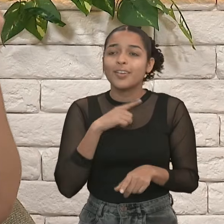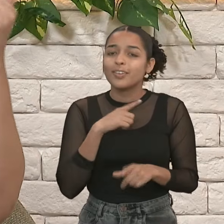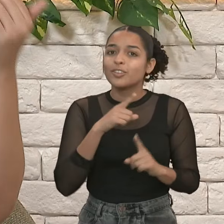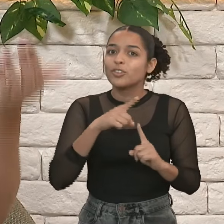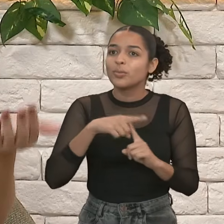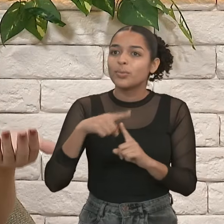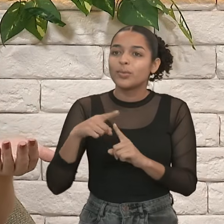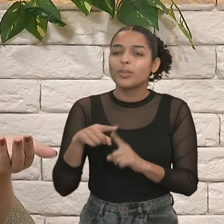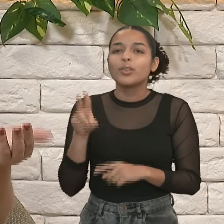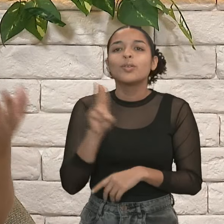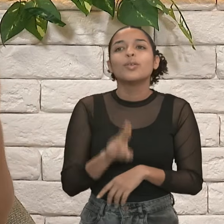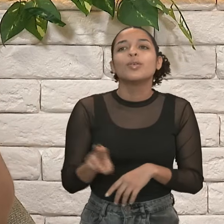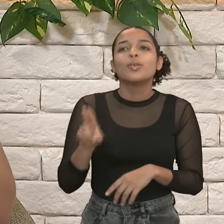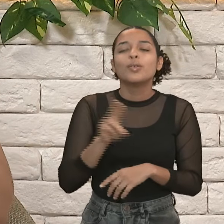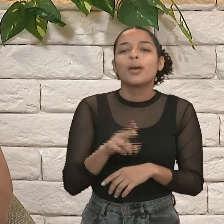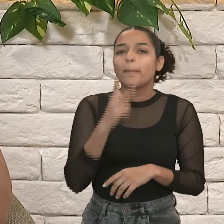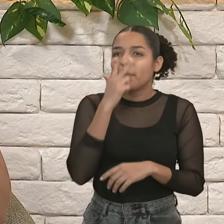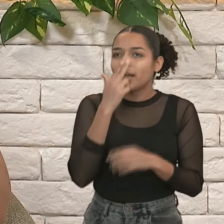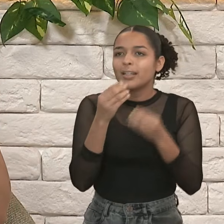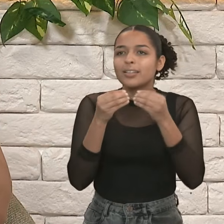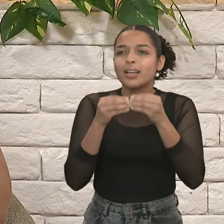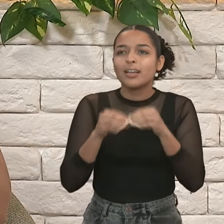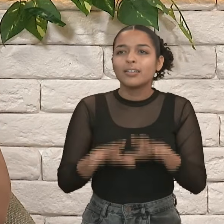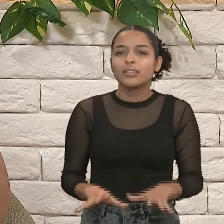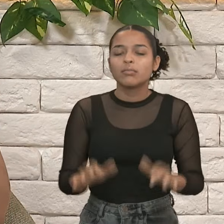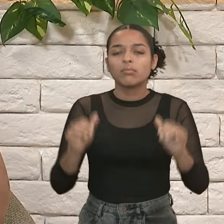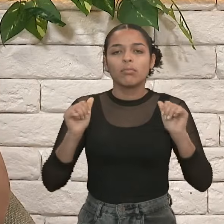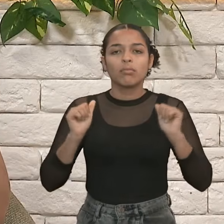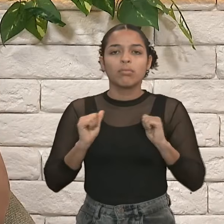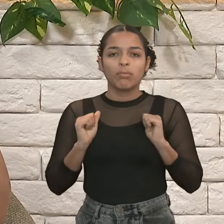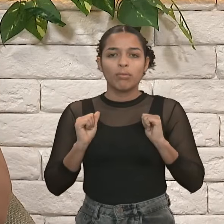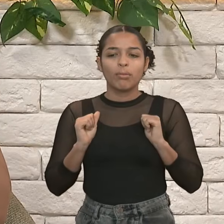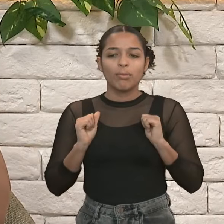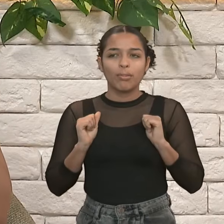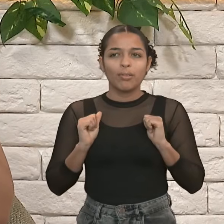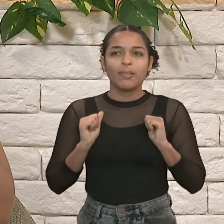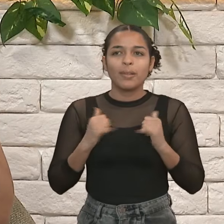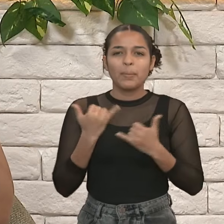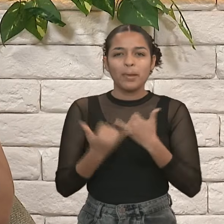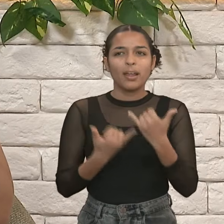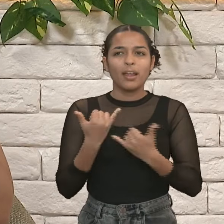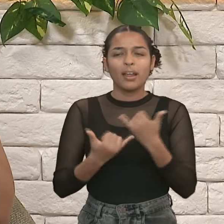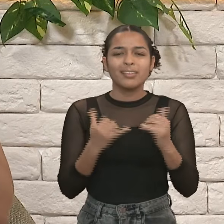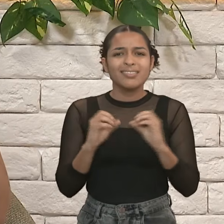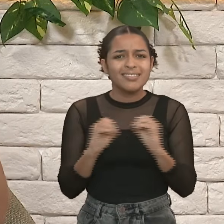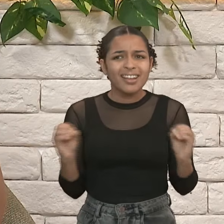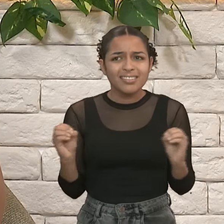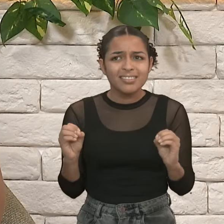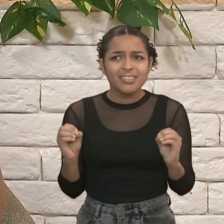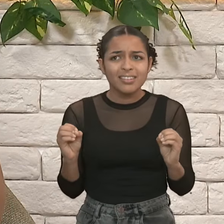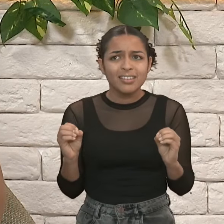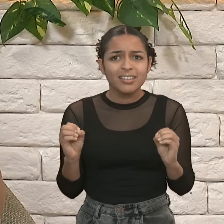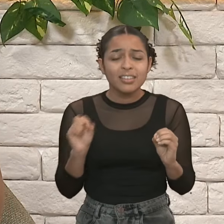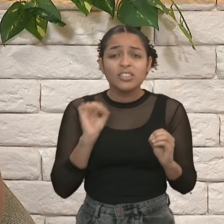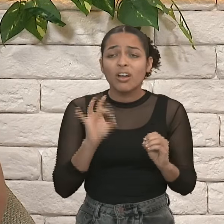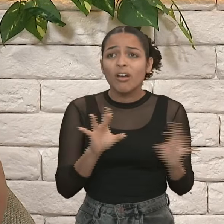de alguma forma passivo. Então, eu não brinco. Eu ligo o Twitch e assisto alguém jogando. Então, não sou eu que